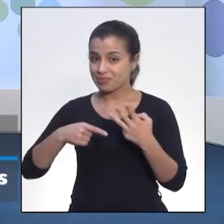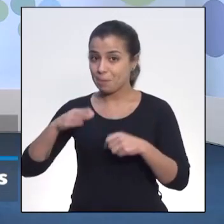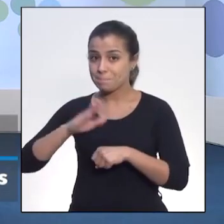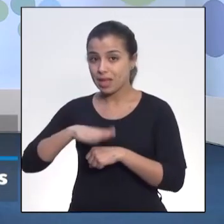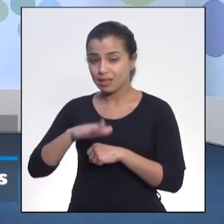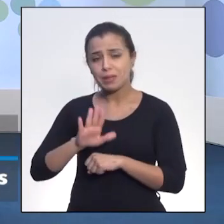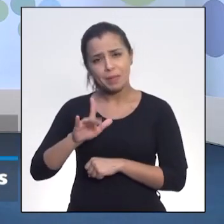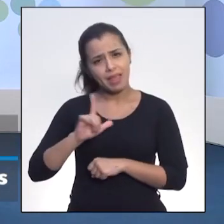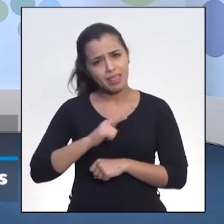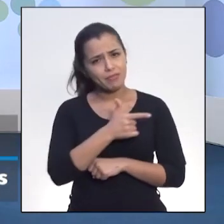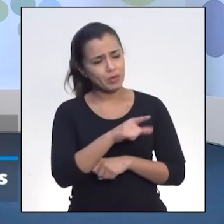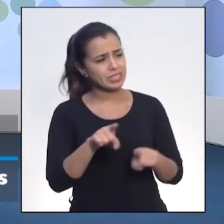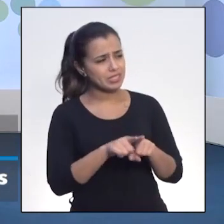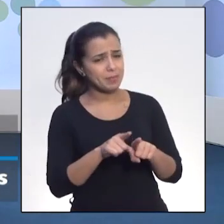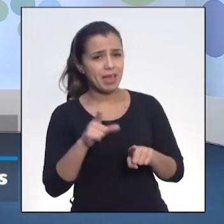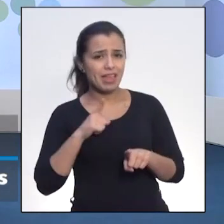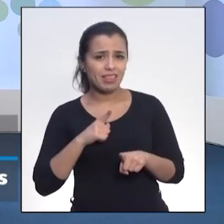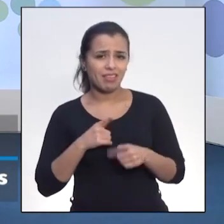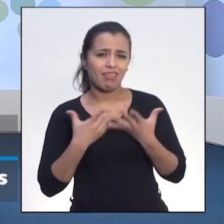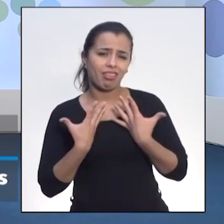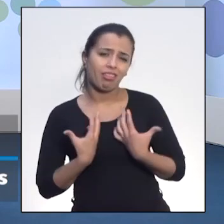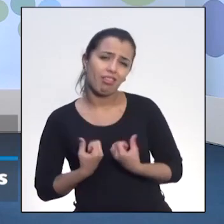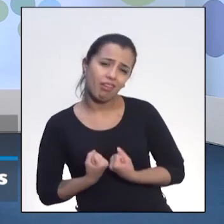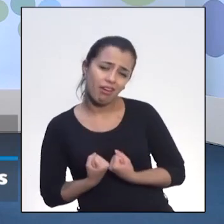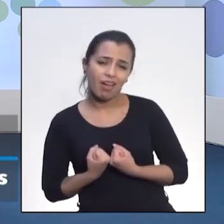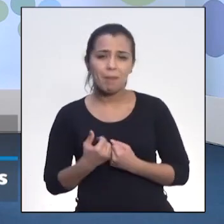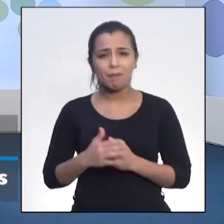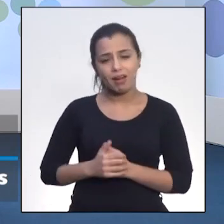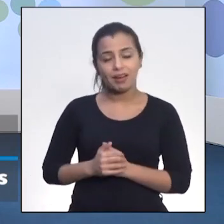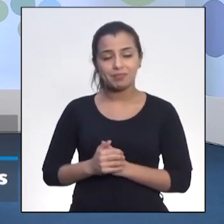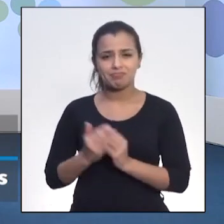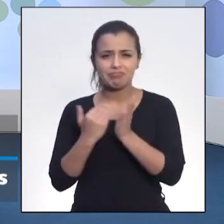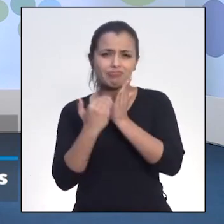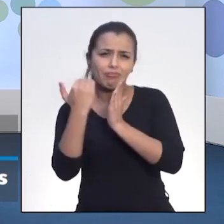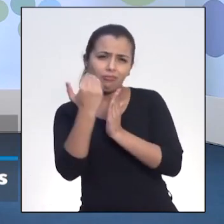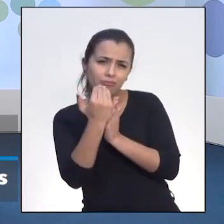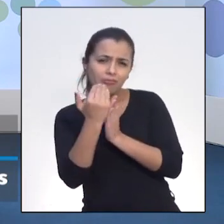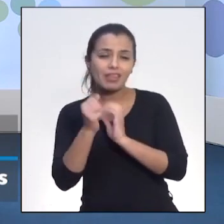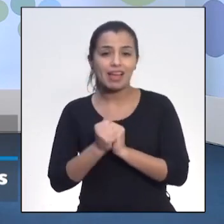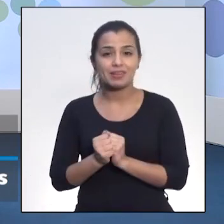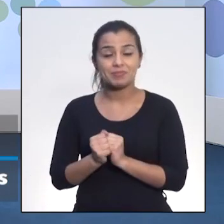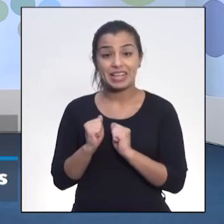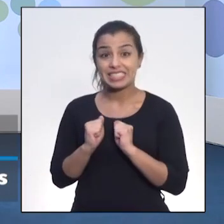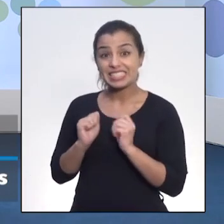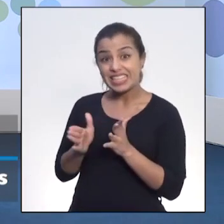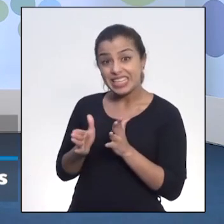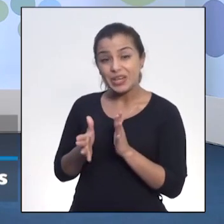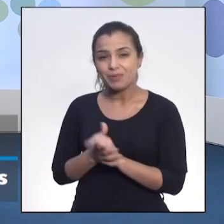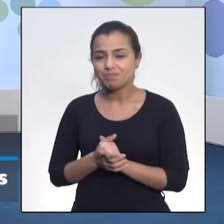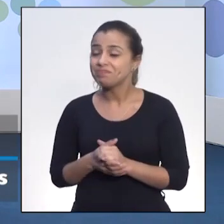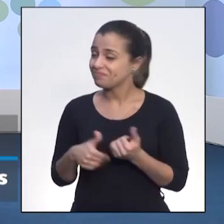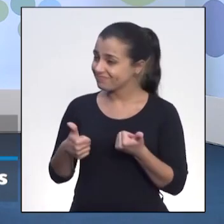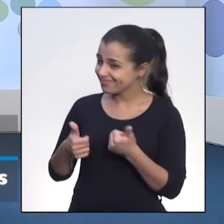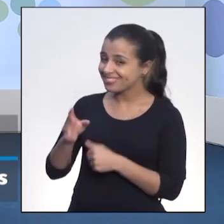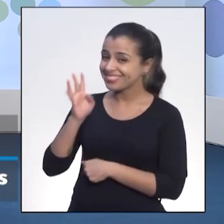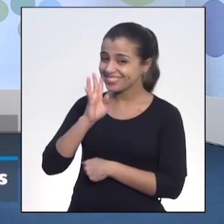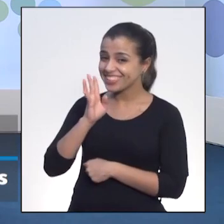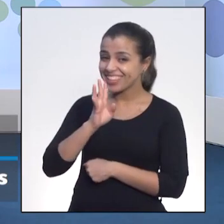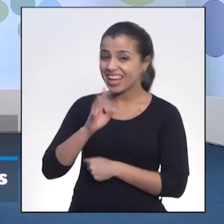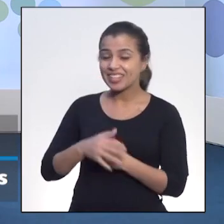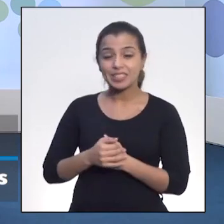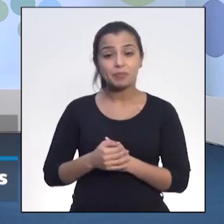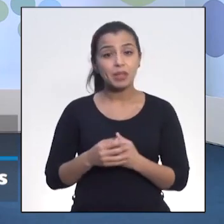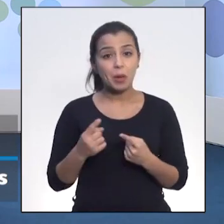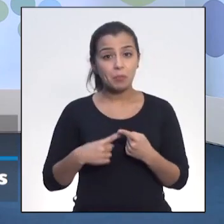tem comédia. gente também que gosta de drama, ação. Olha, bastante. que bacana. Lembrando que nós estamos falando de cinema, de filme, porém